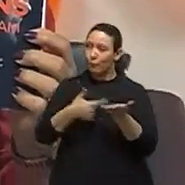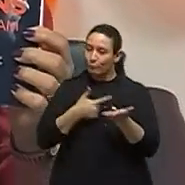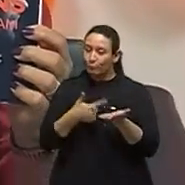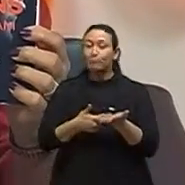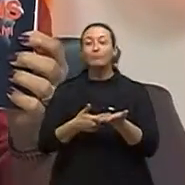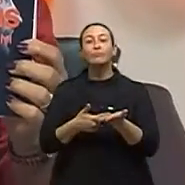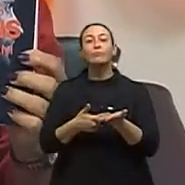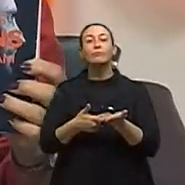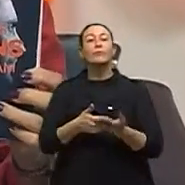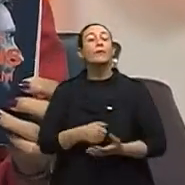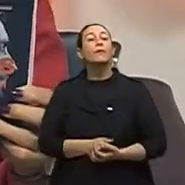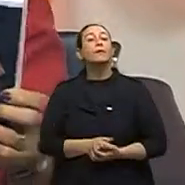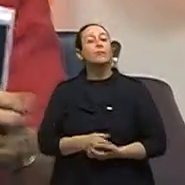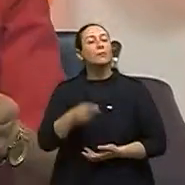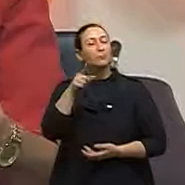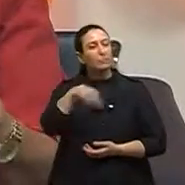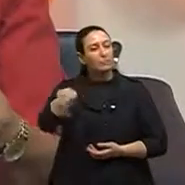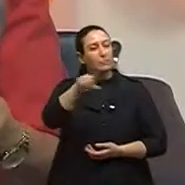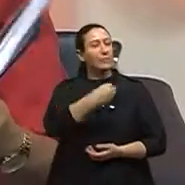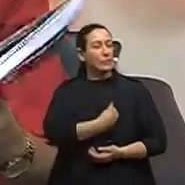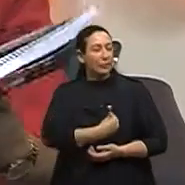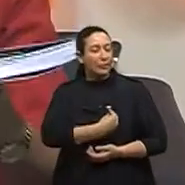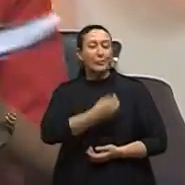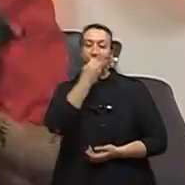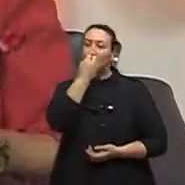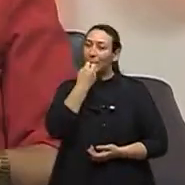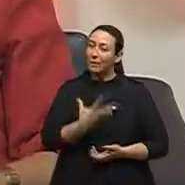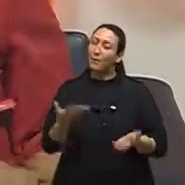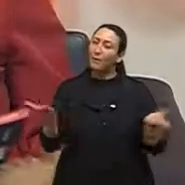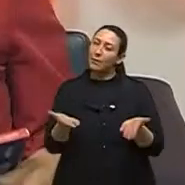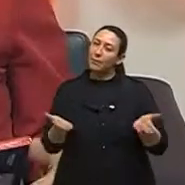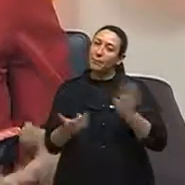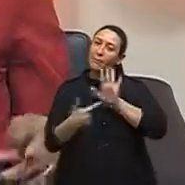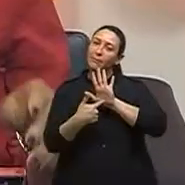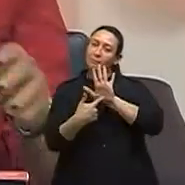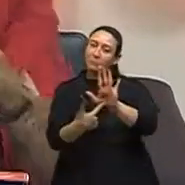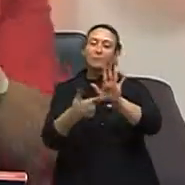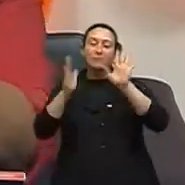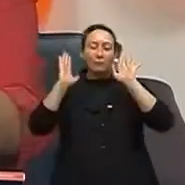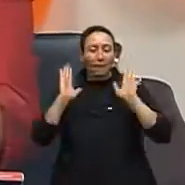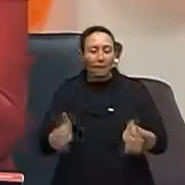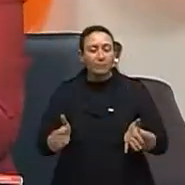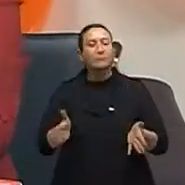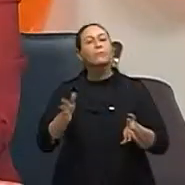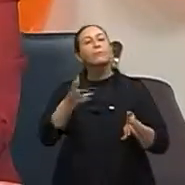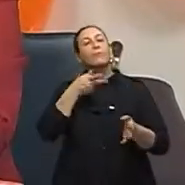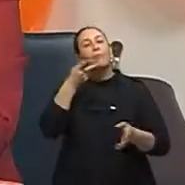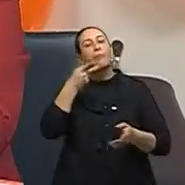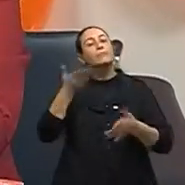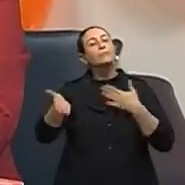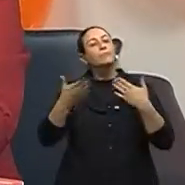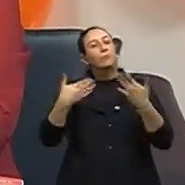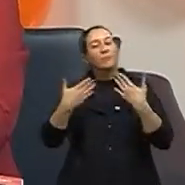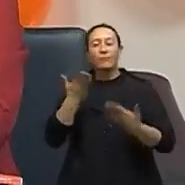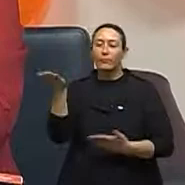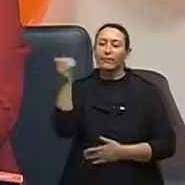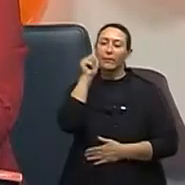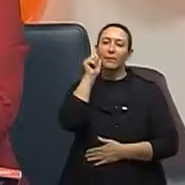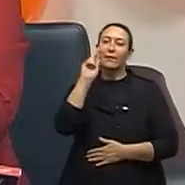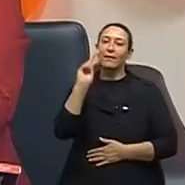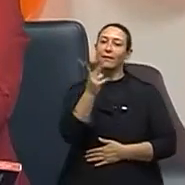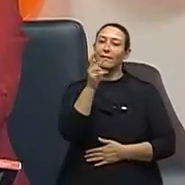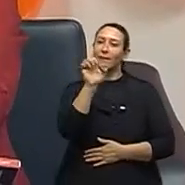Alegre Pois é e o viva bem então está aqui já para começar com vocês a conversa com a Dra